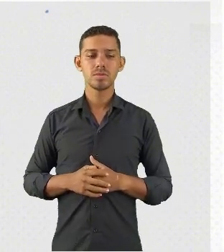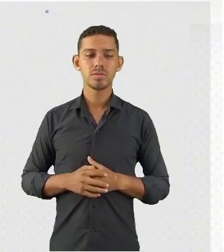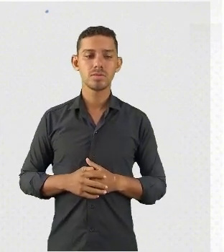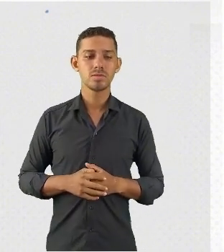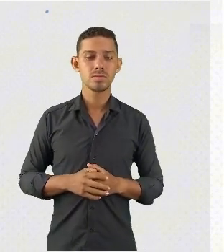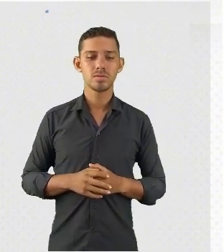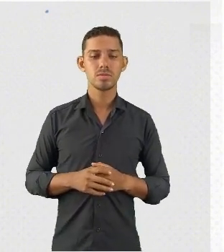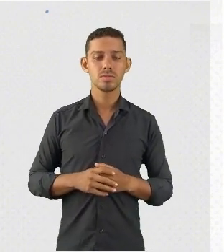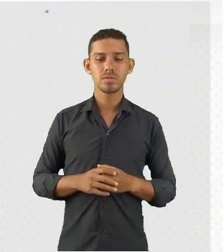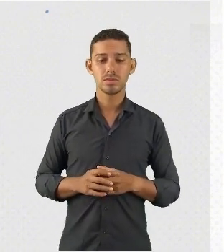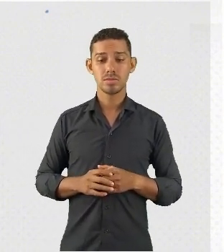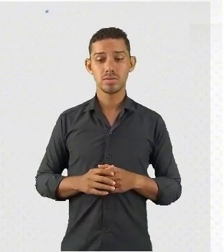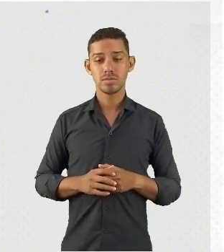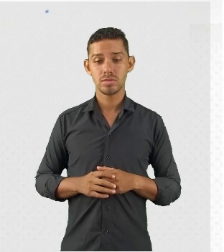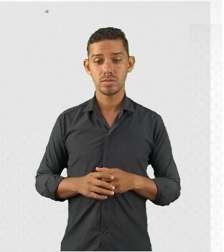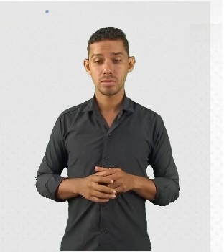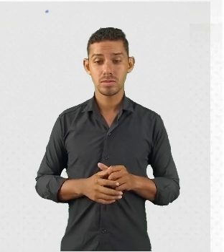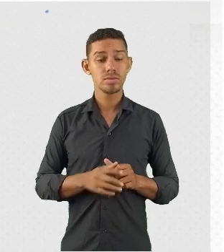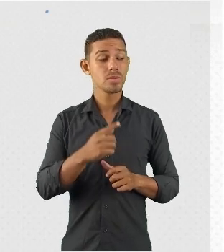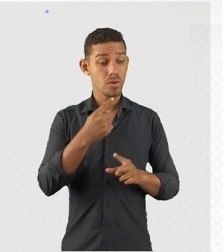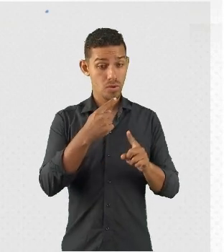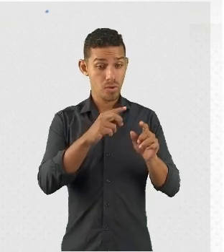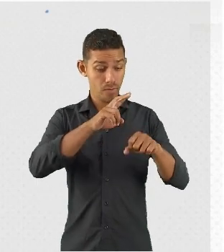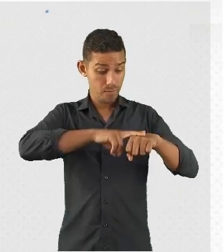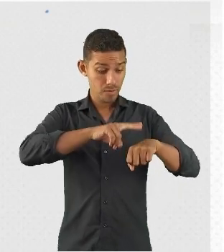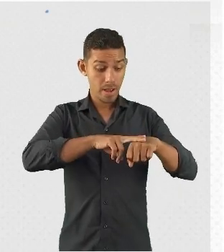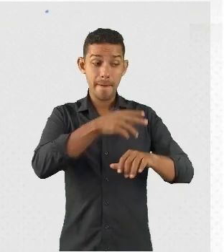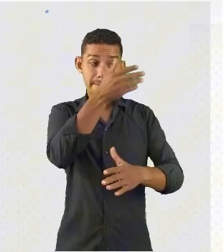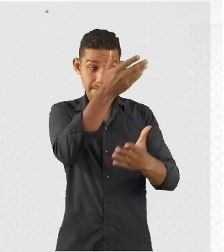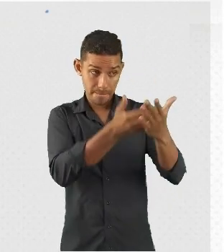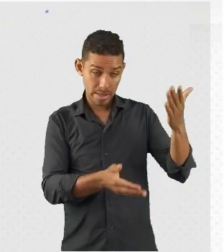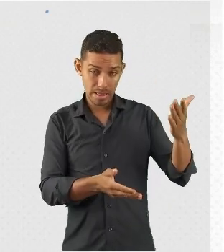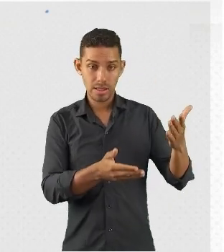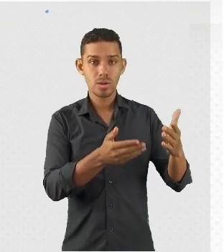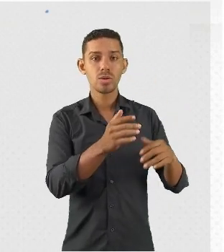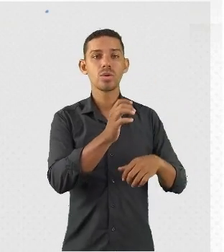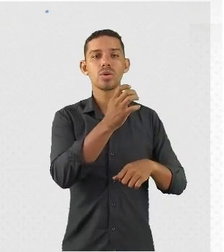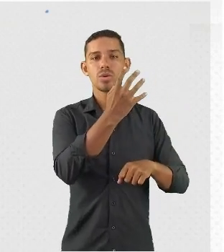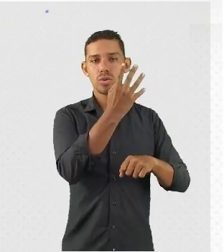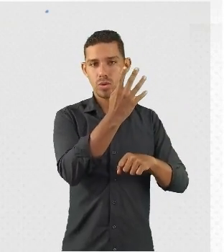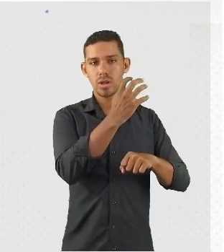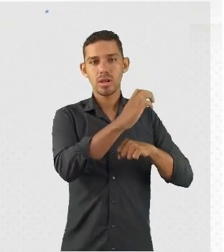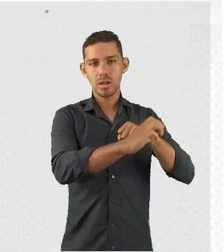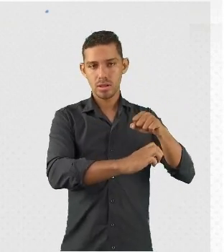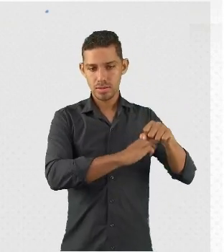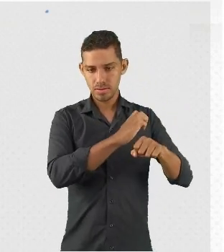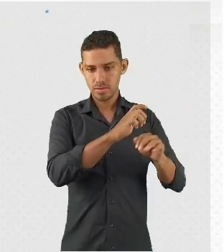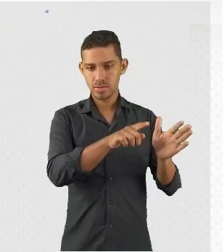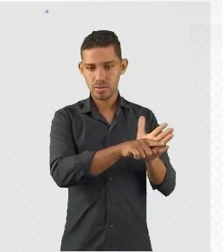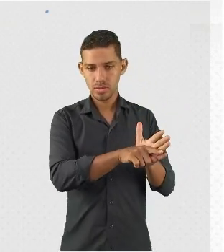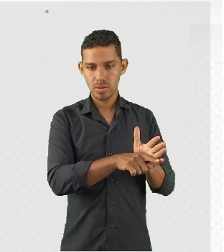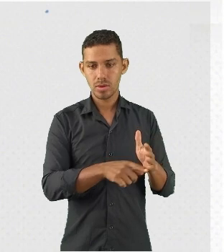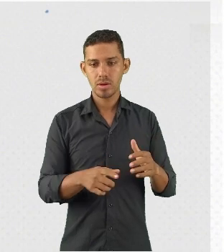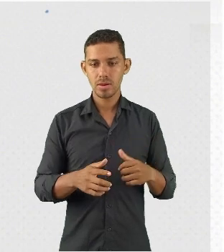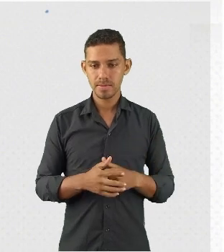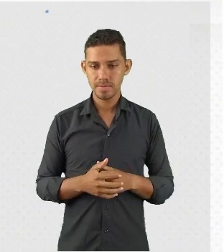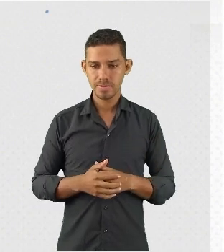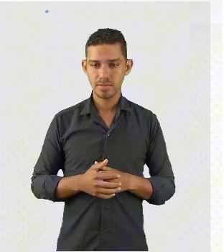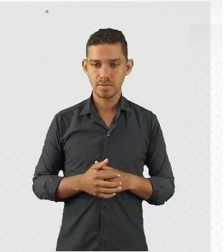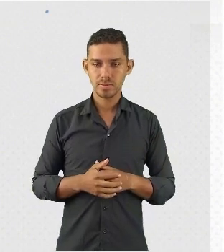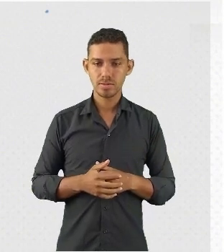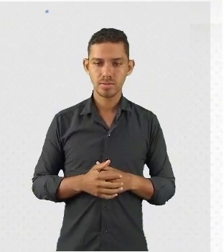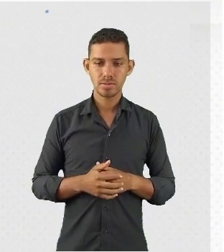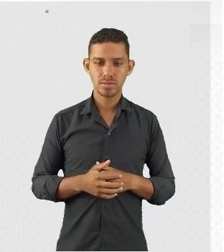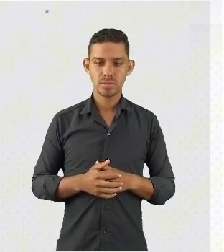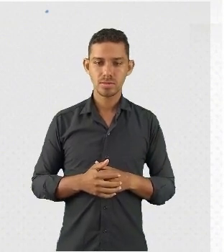4 elétrons. Logo, ele vai ficar com 4 cargas positivas aqui, ó. Não só 2. Só para